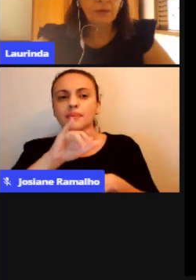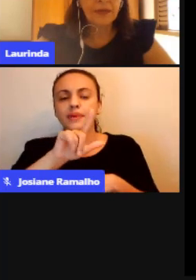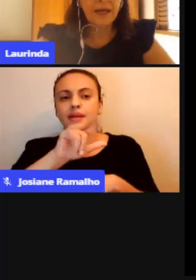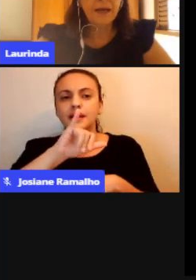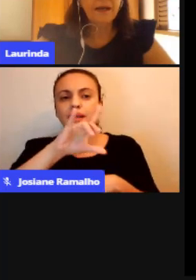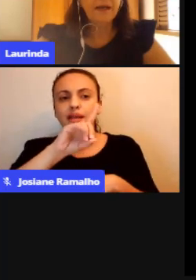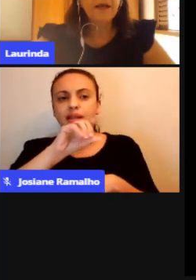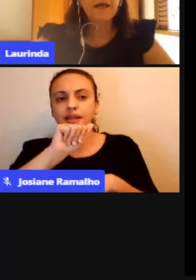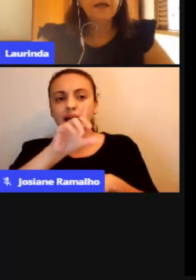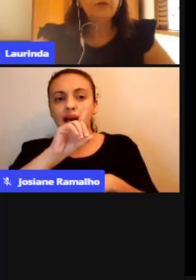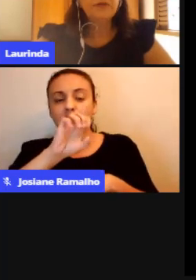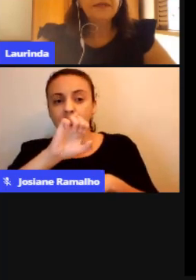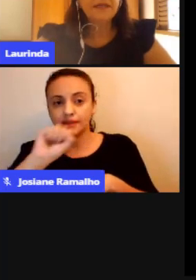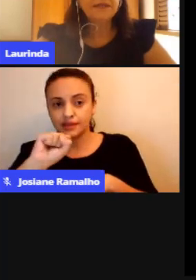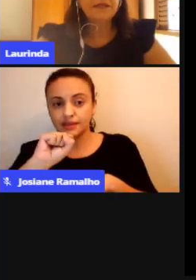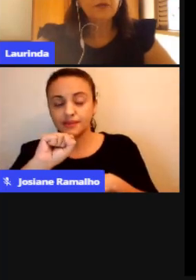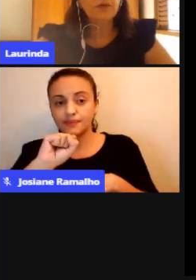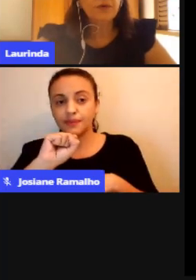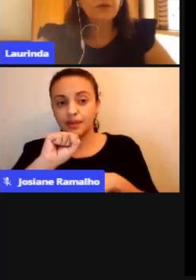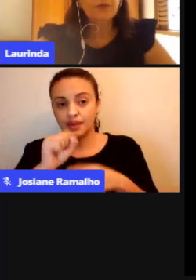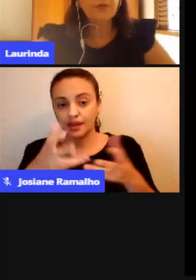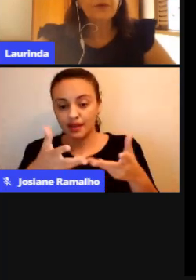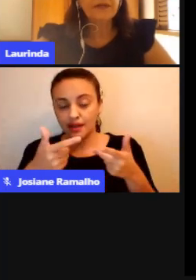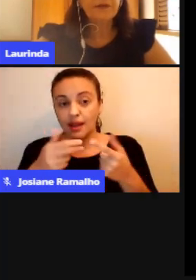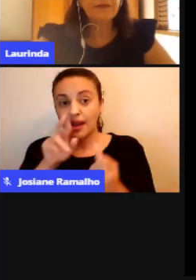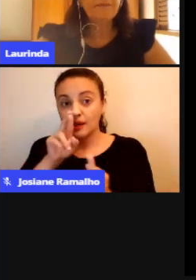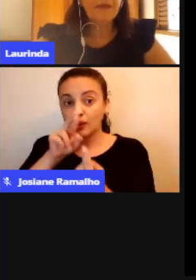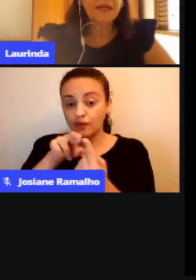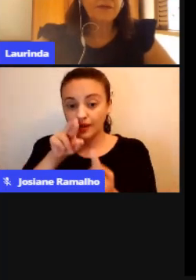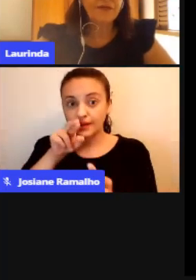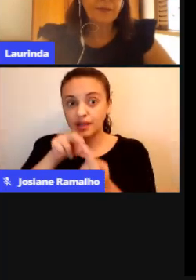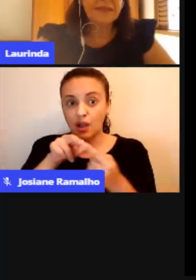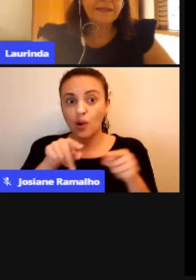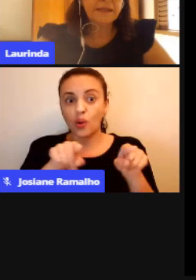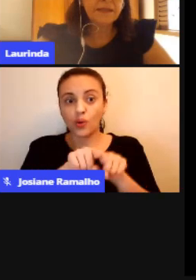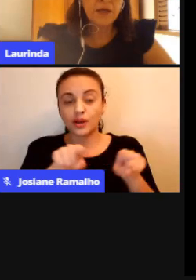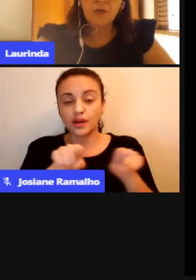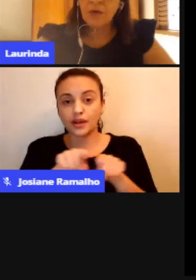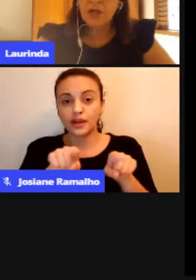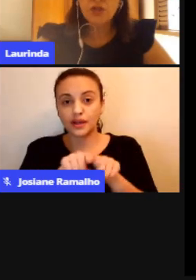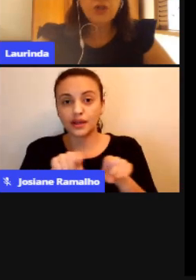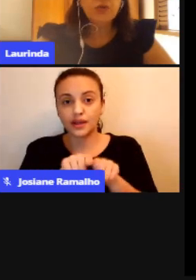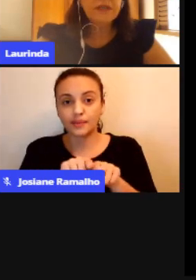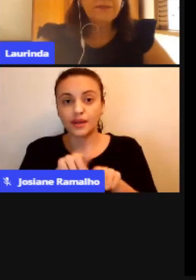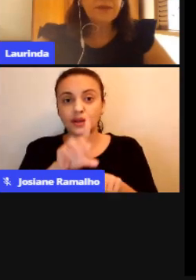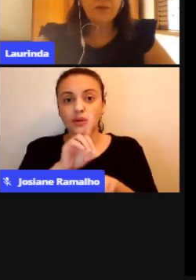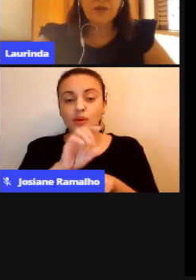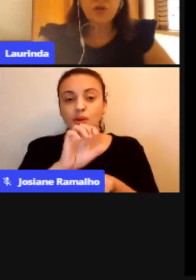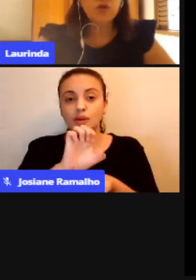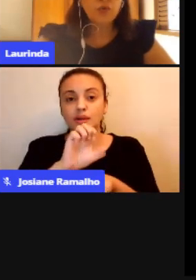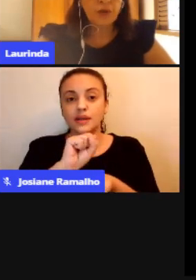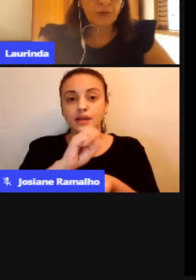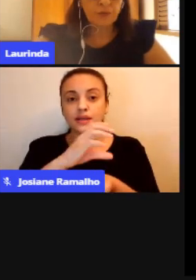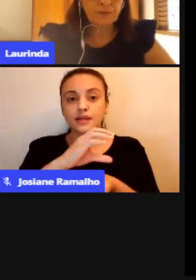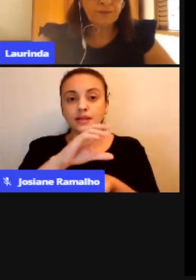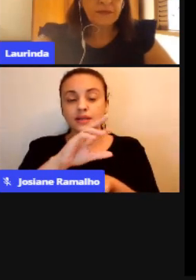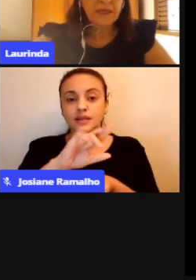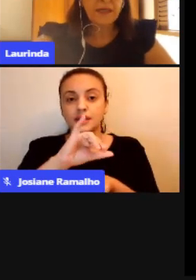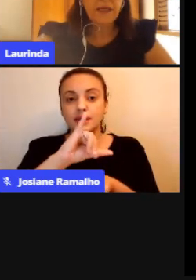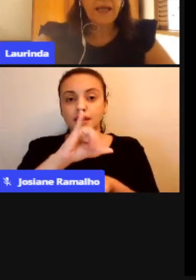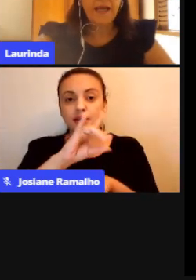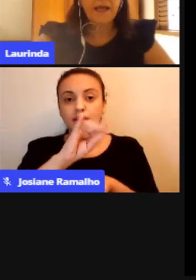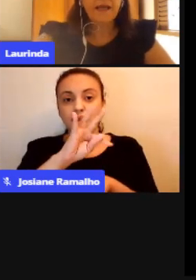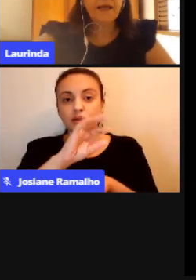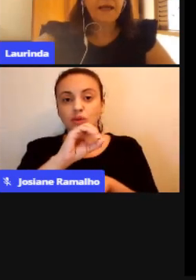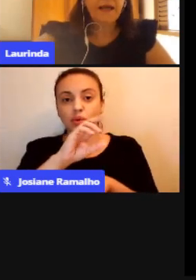referencial curricular e dos descritores do programa Mais Alfabetização de 2018.